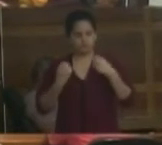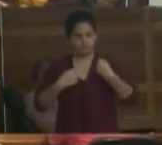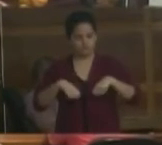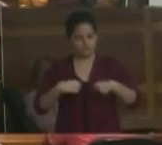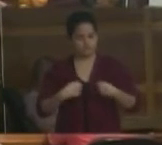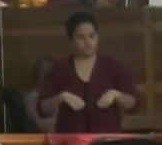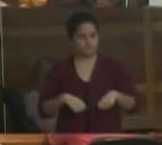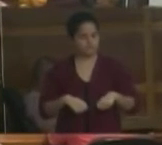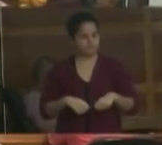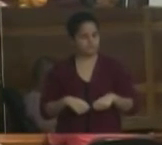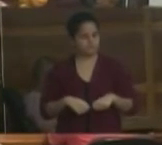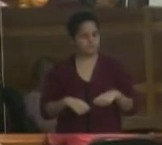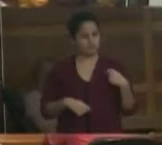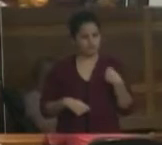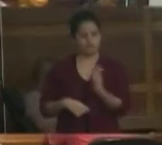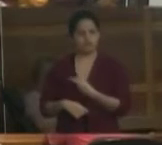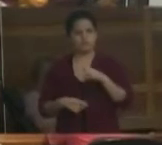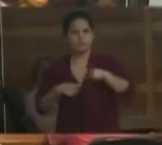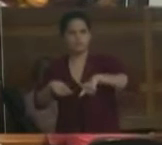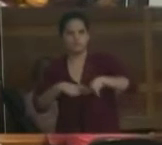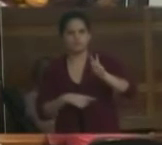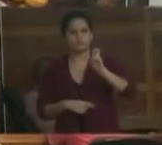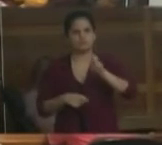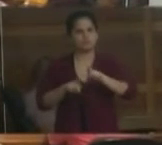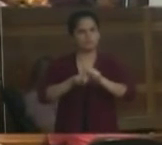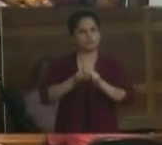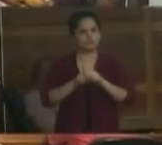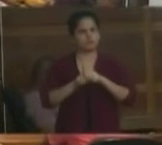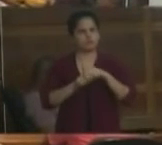e aí e aí